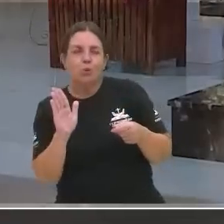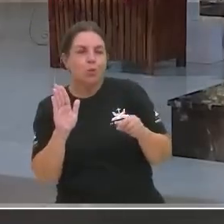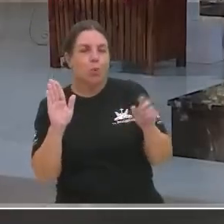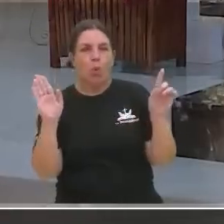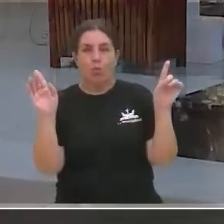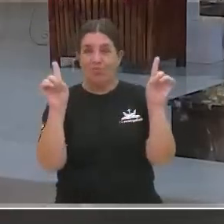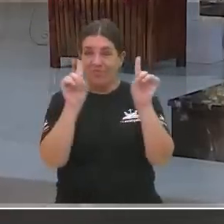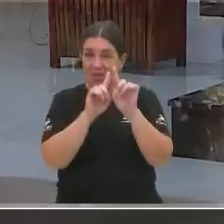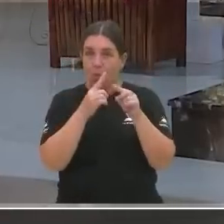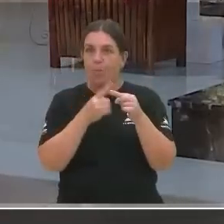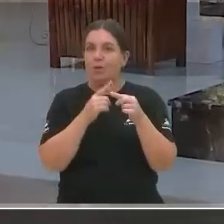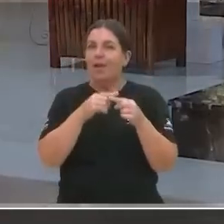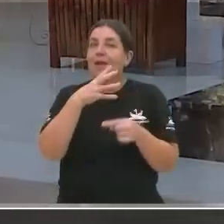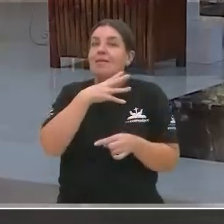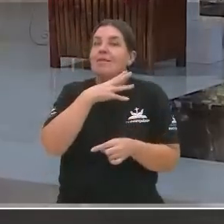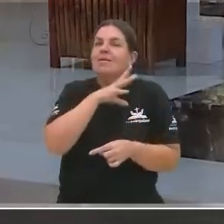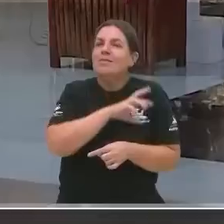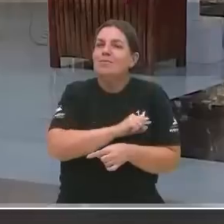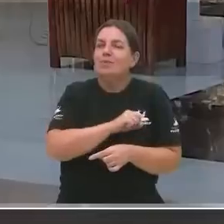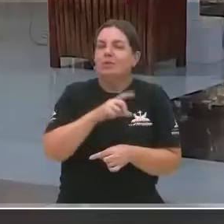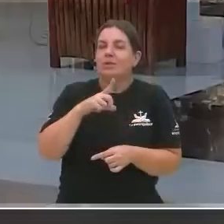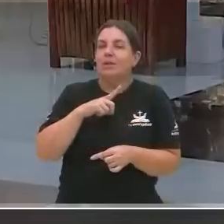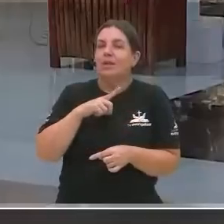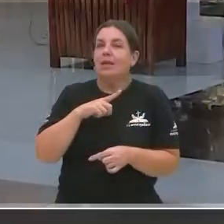porque ele nos ama como filhos